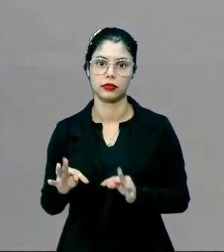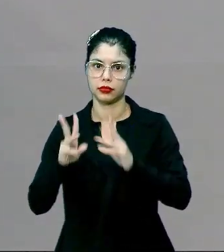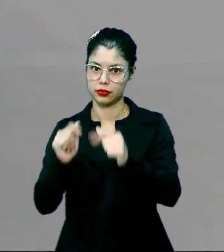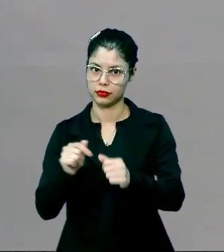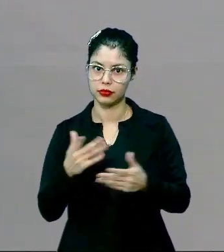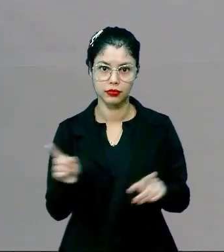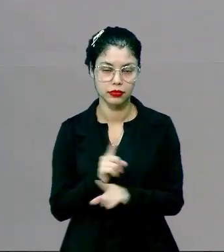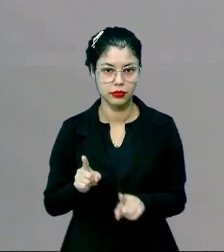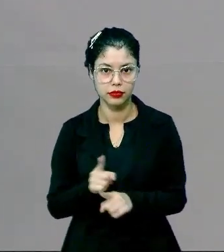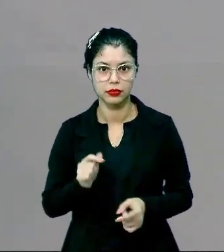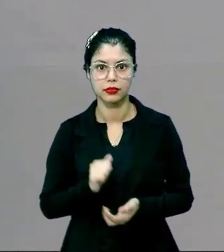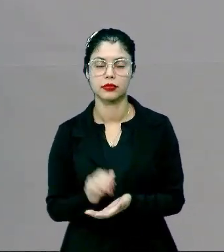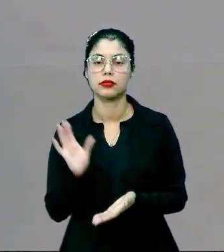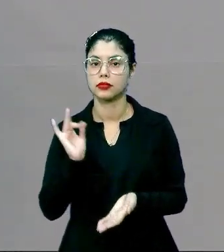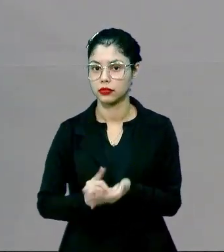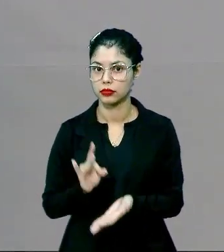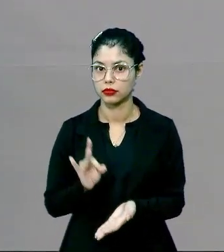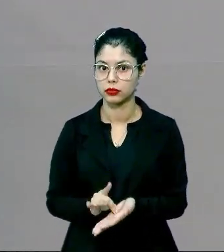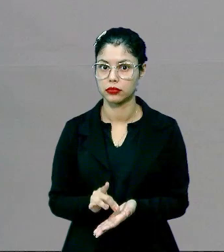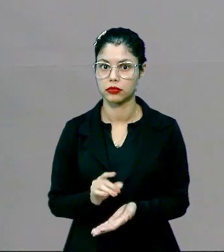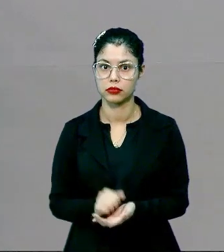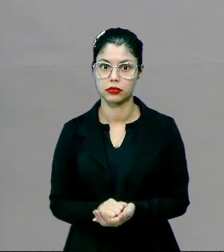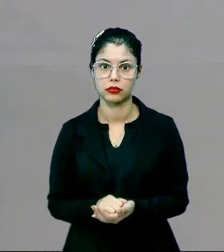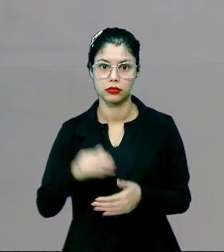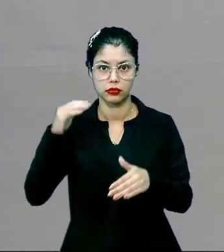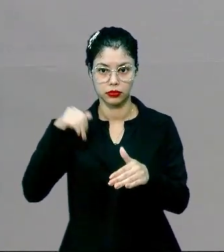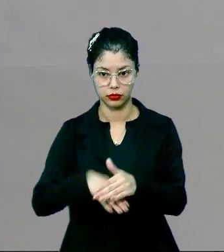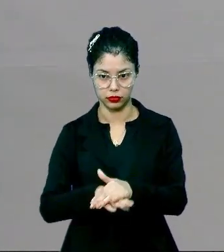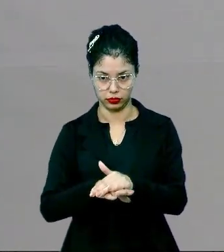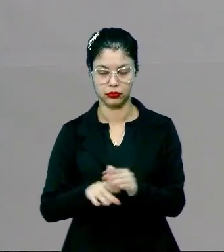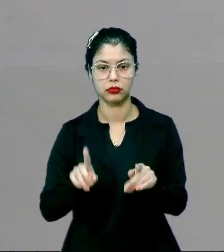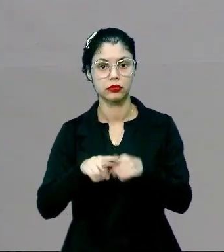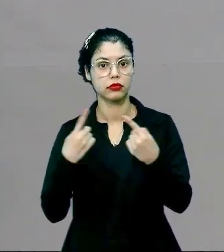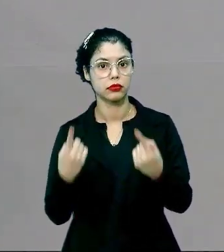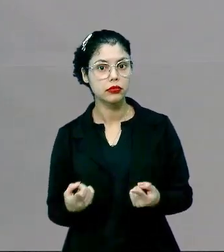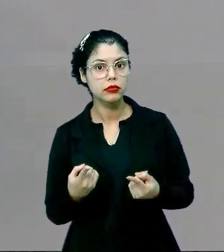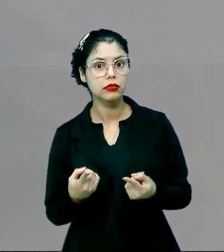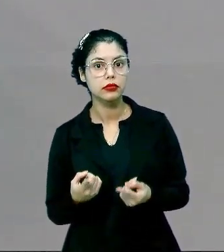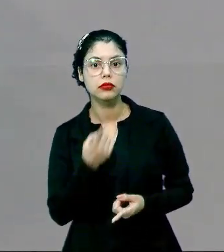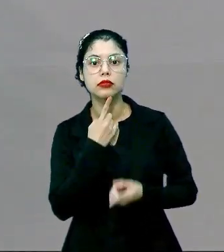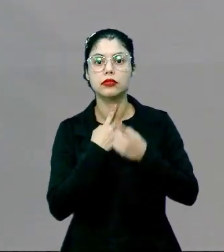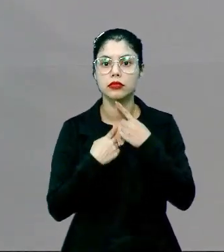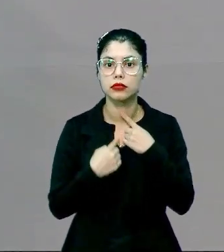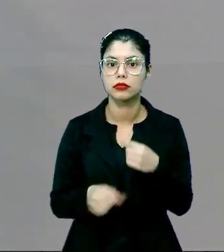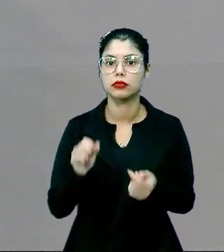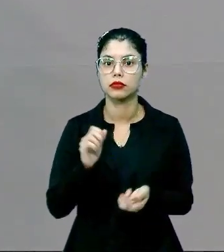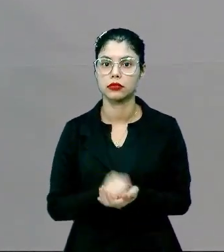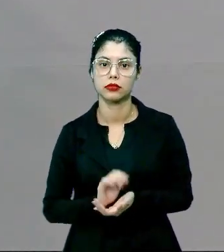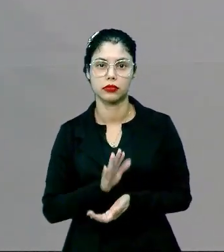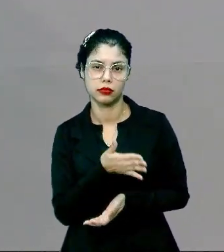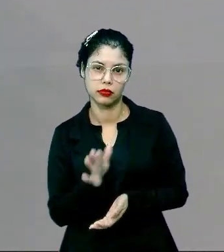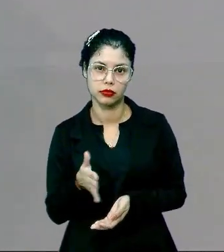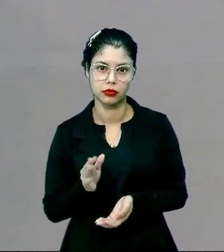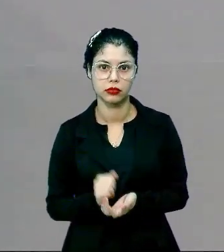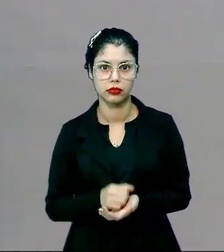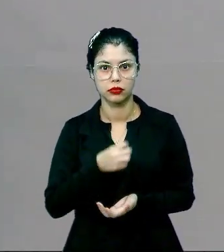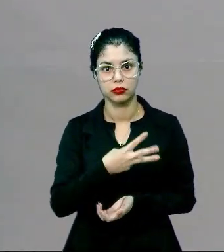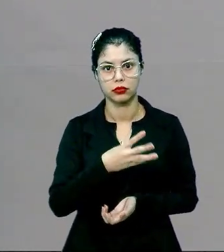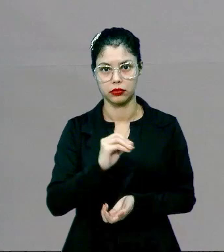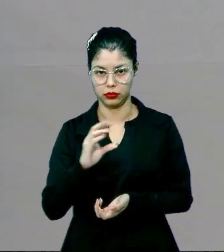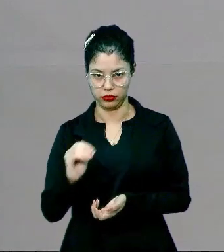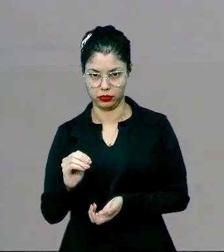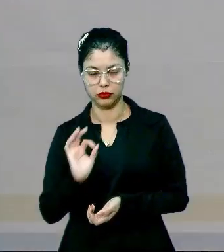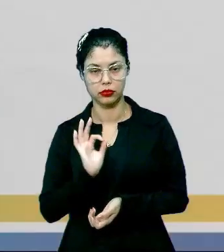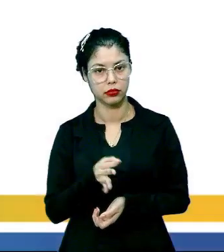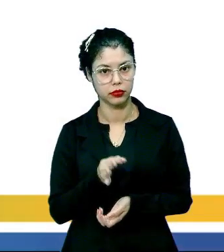isso tudo. Não, na verdade é só armazenamento. Mas a vontade de urinar chega aí de uns 300